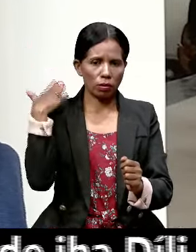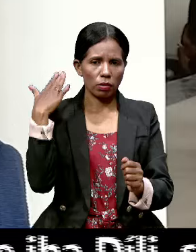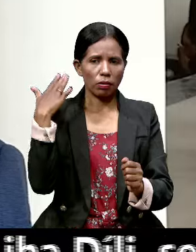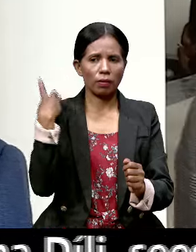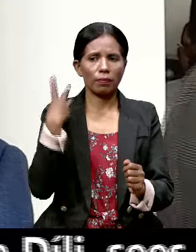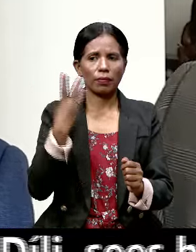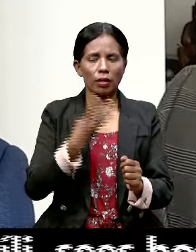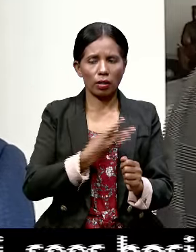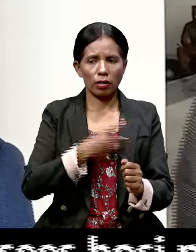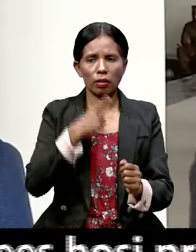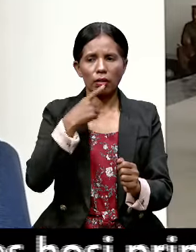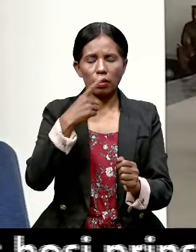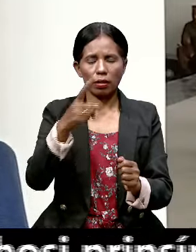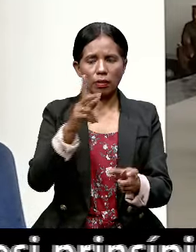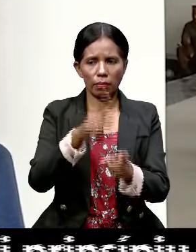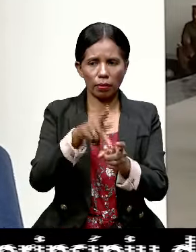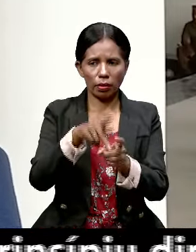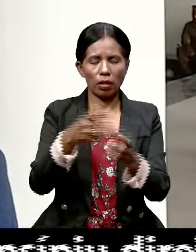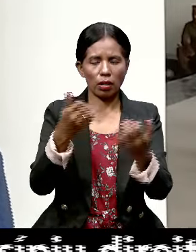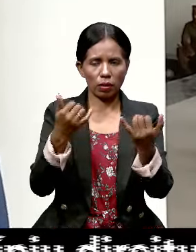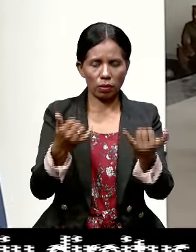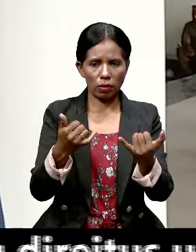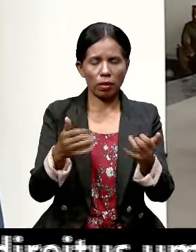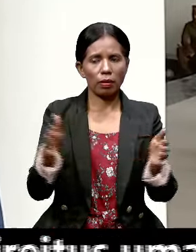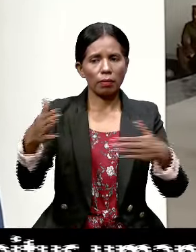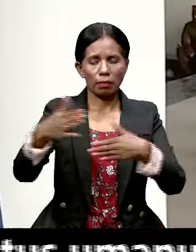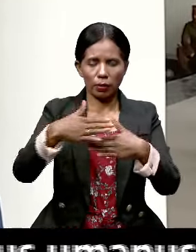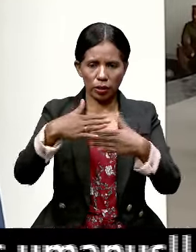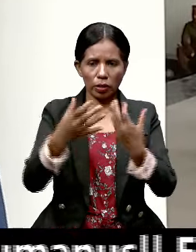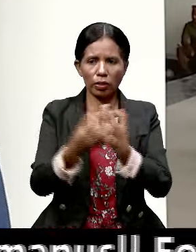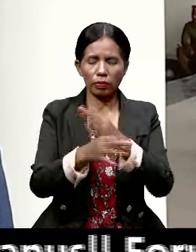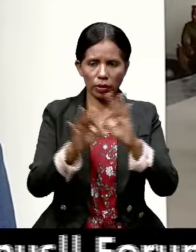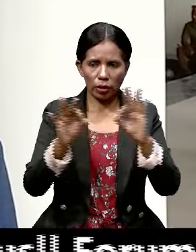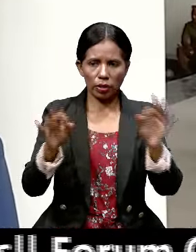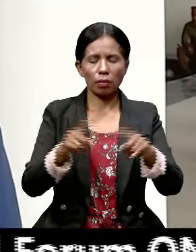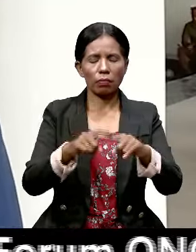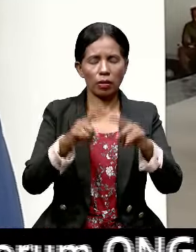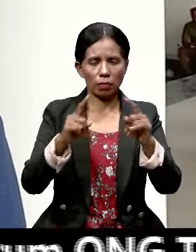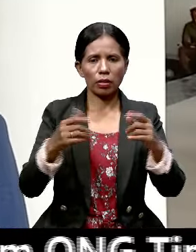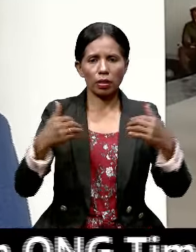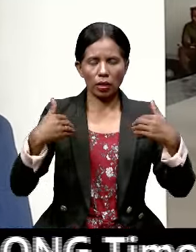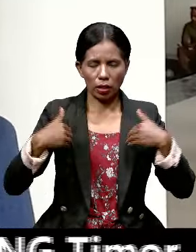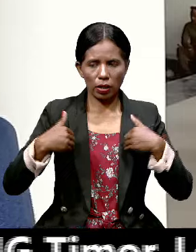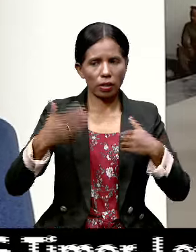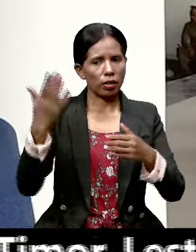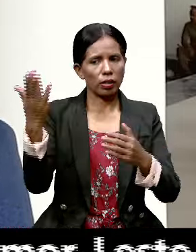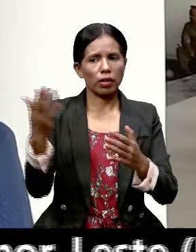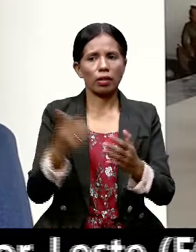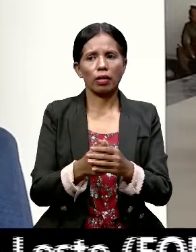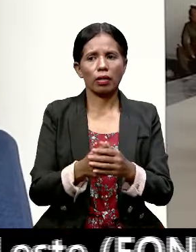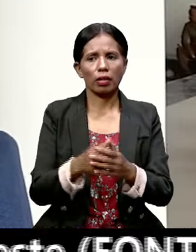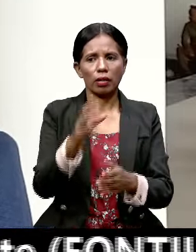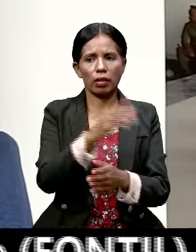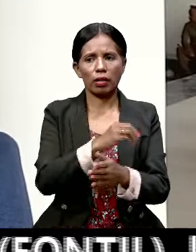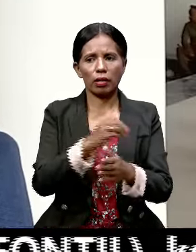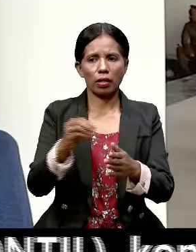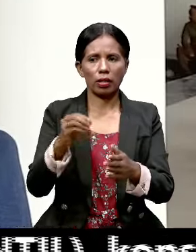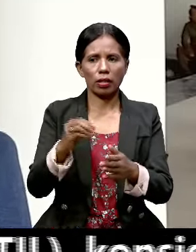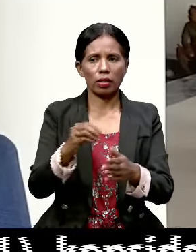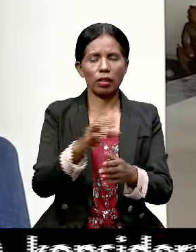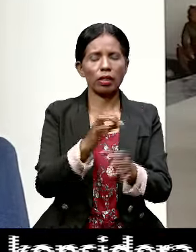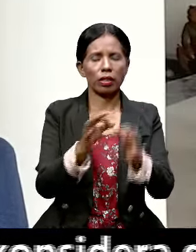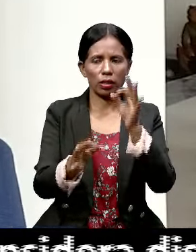biar kata kepainda mas ke sama orang yang itu biar reserva ya reserva ya omos nene